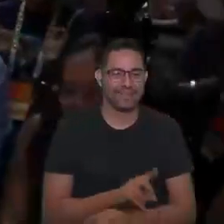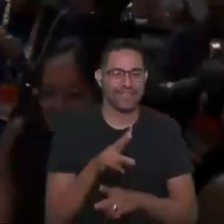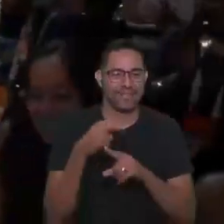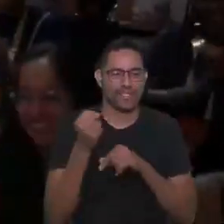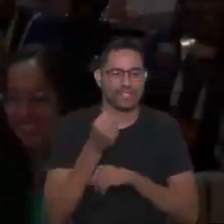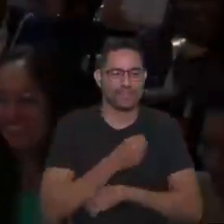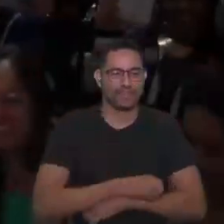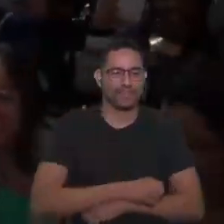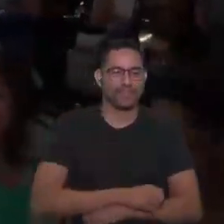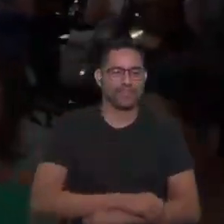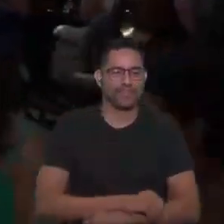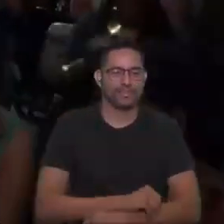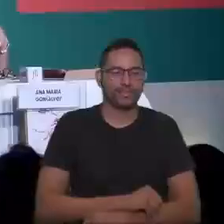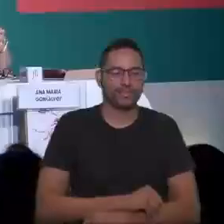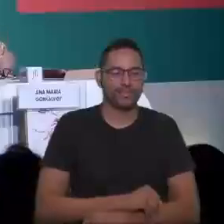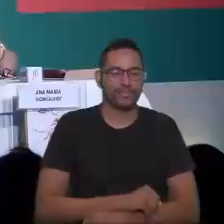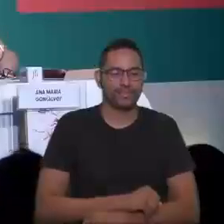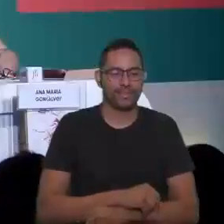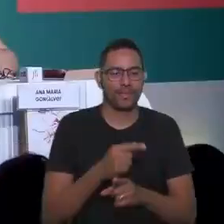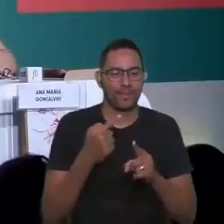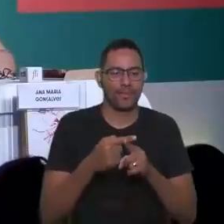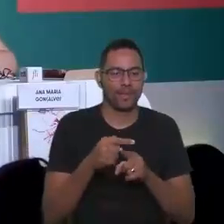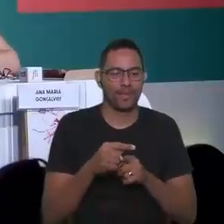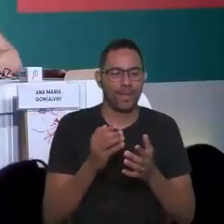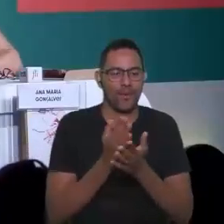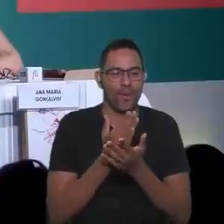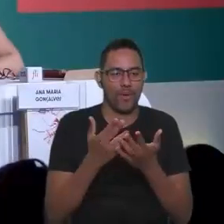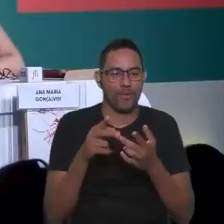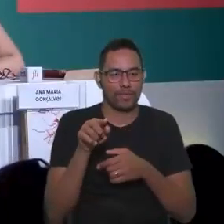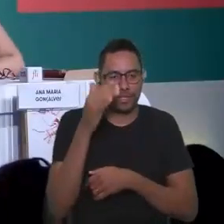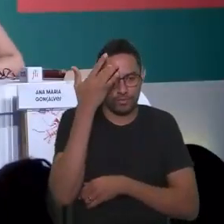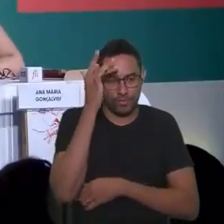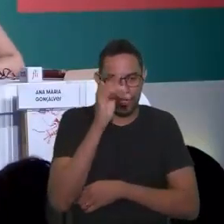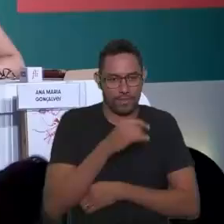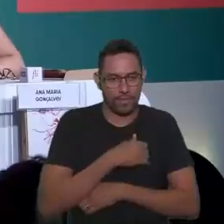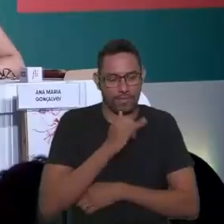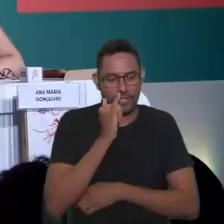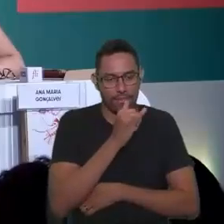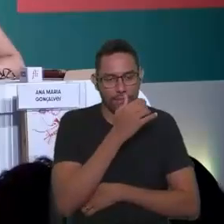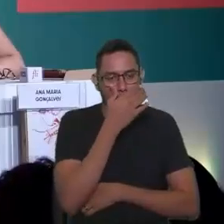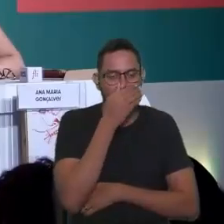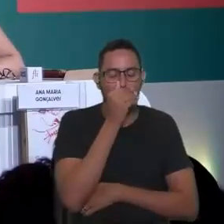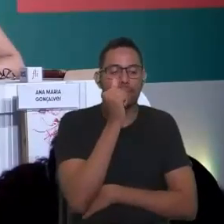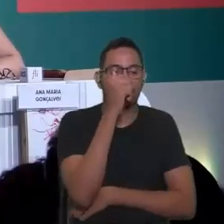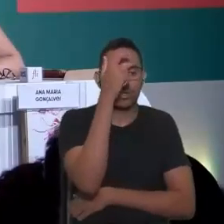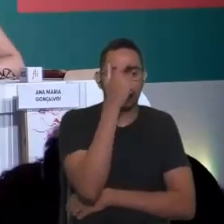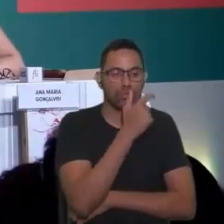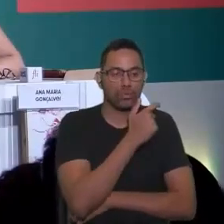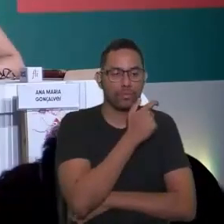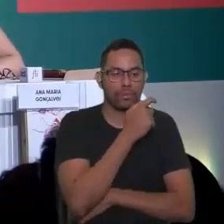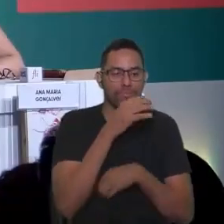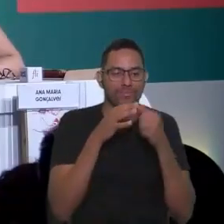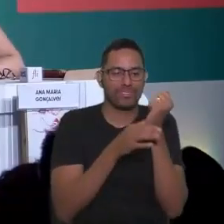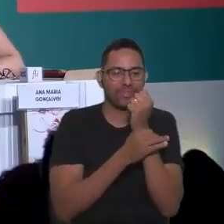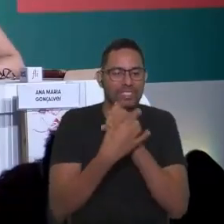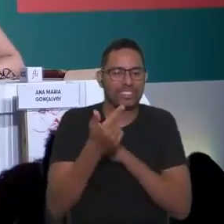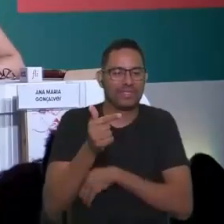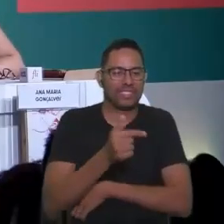Chega. É porque há uma coisa que vocês não sabem, eu vou contar. Eu sou muito